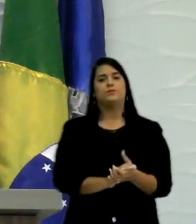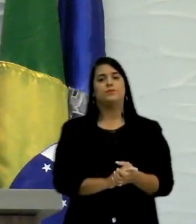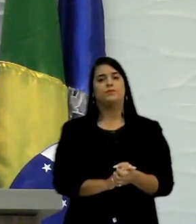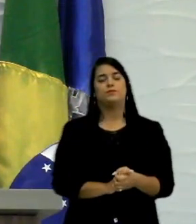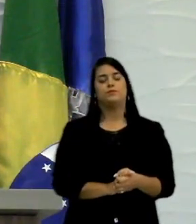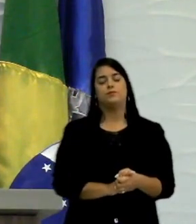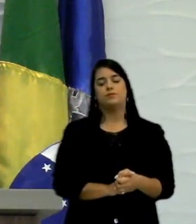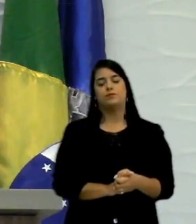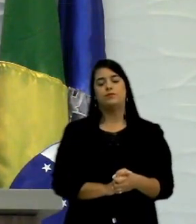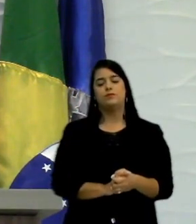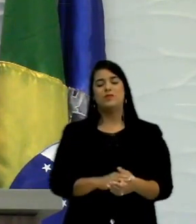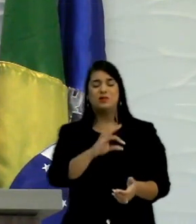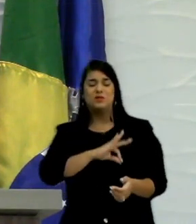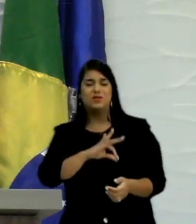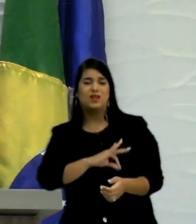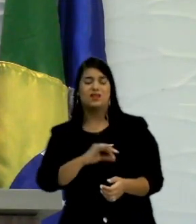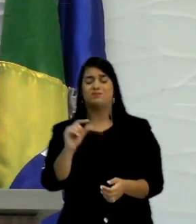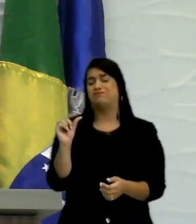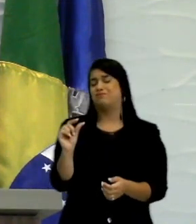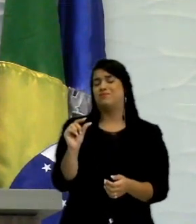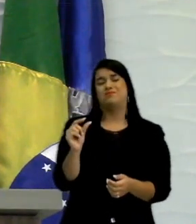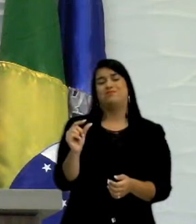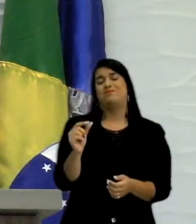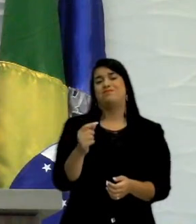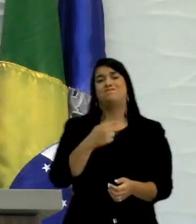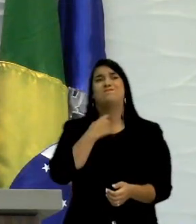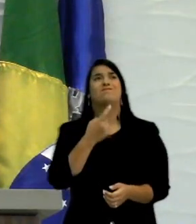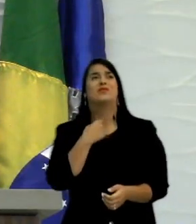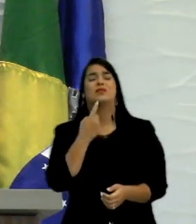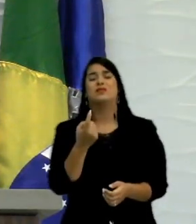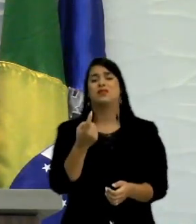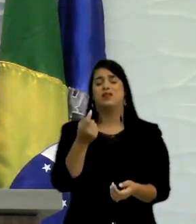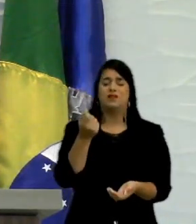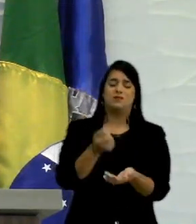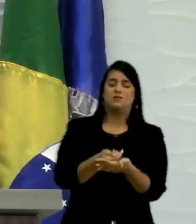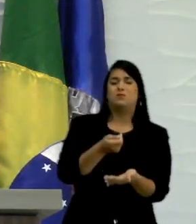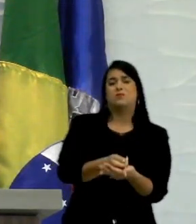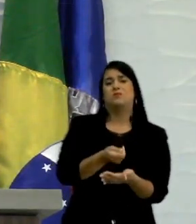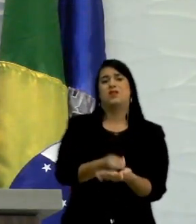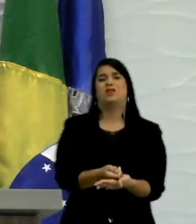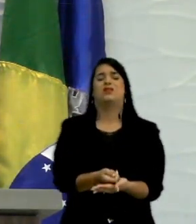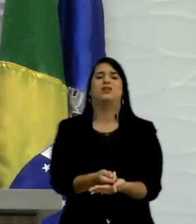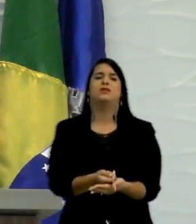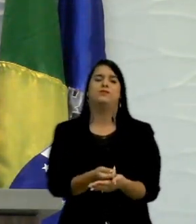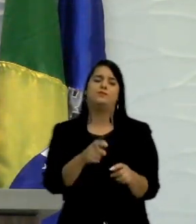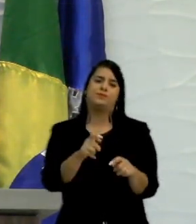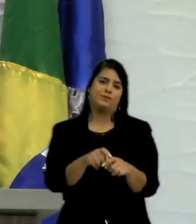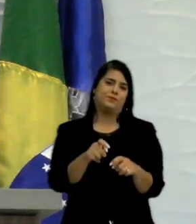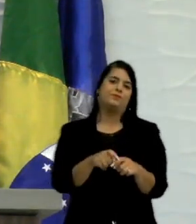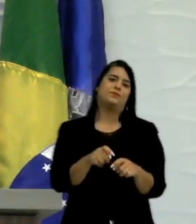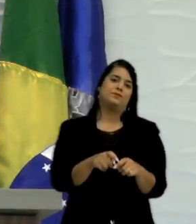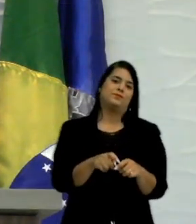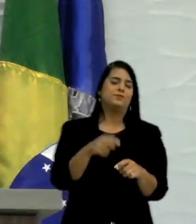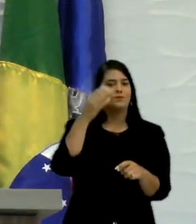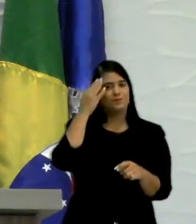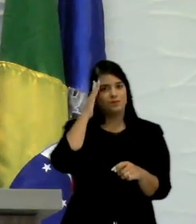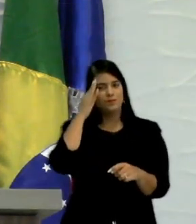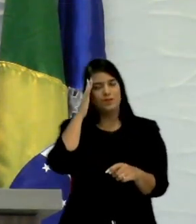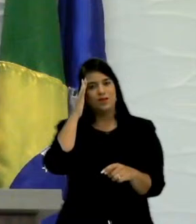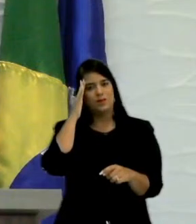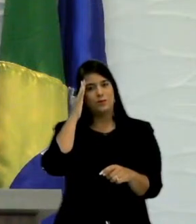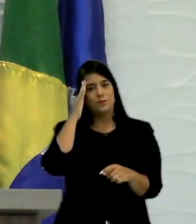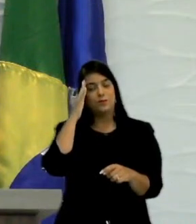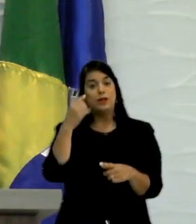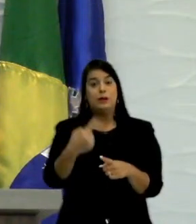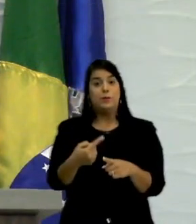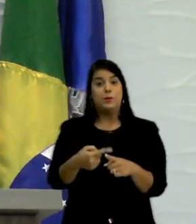serviço, 70, como é que nós vamos fazer isso? Nós vamos para o ginecologista, nós temos que pagar os 150, 200 do ginecologista, fora o ultrassom e fora